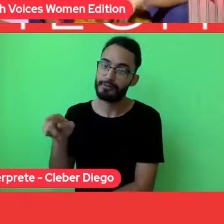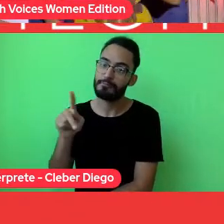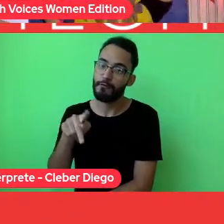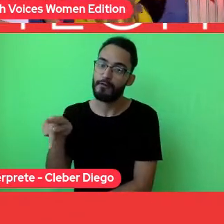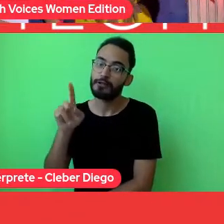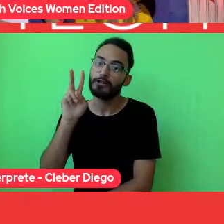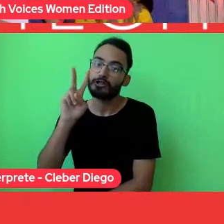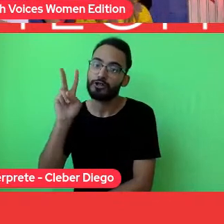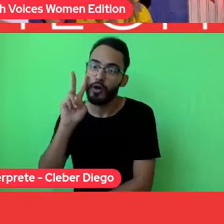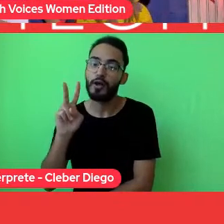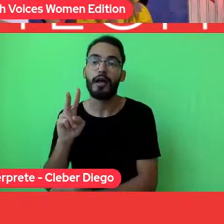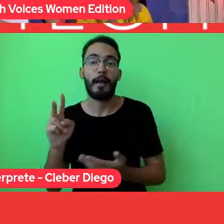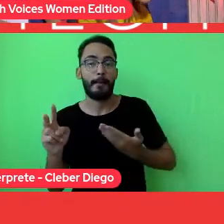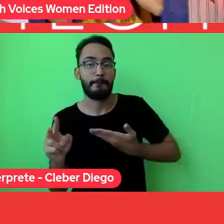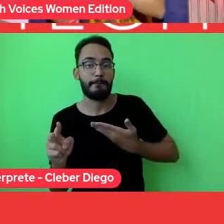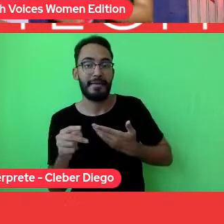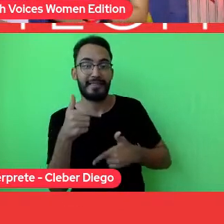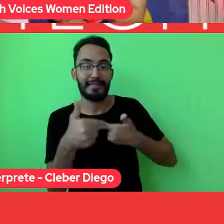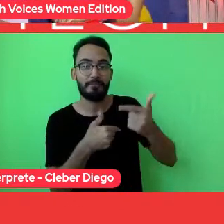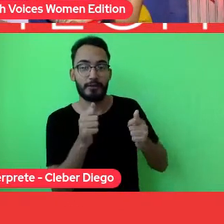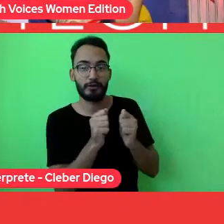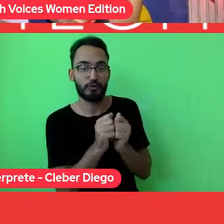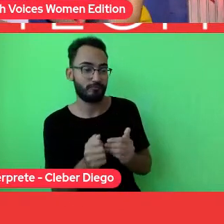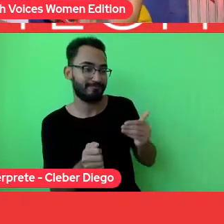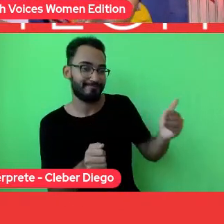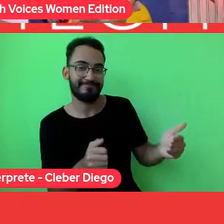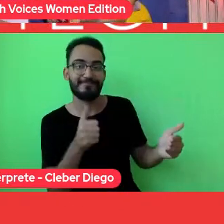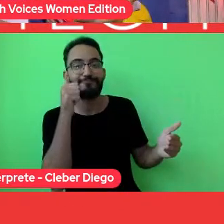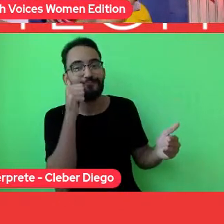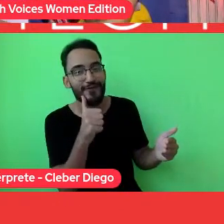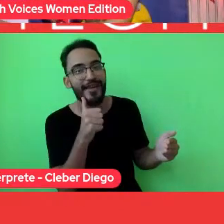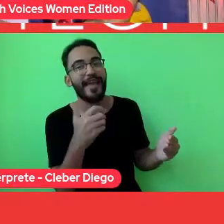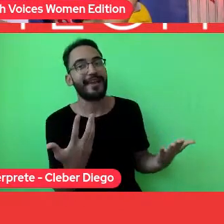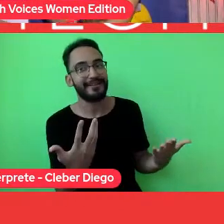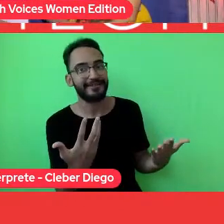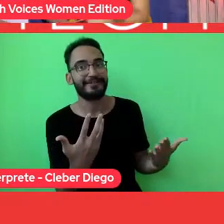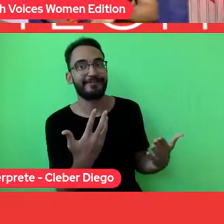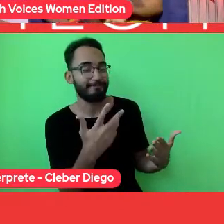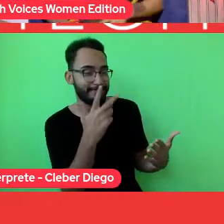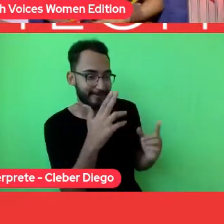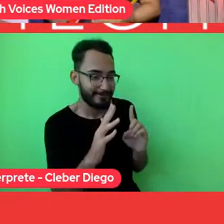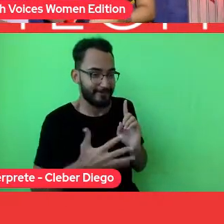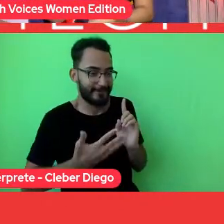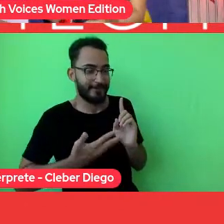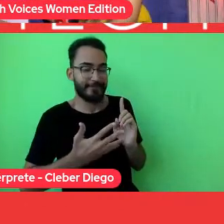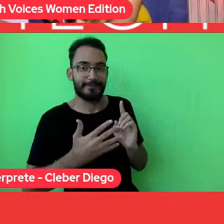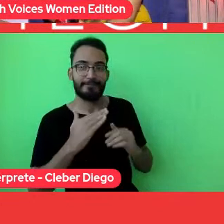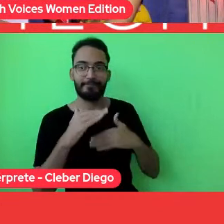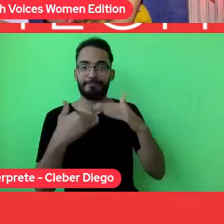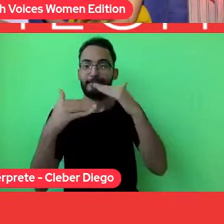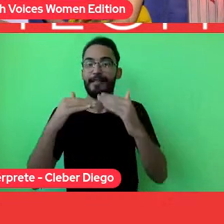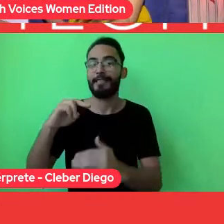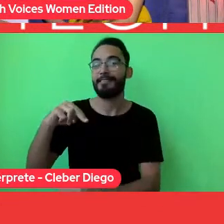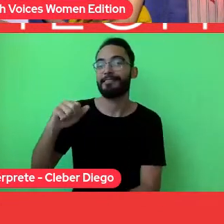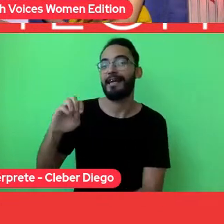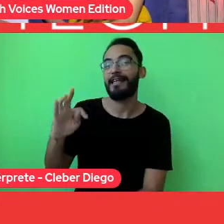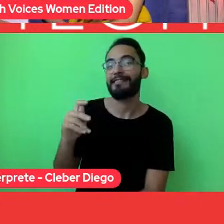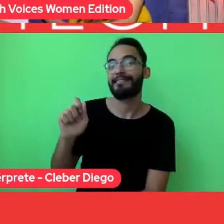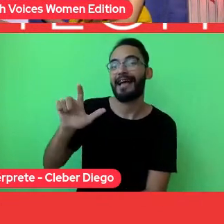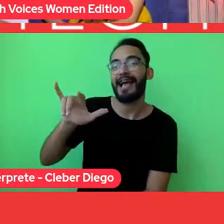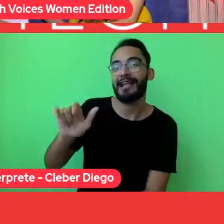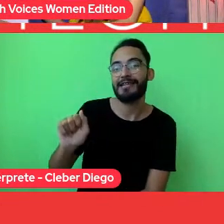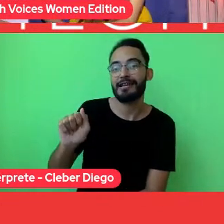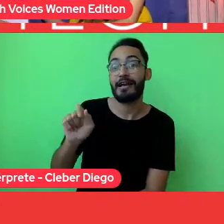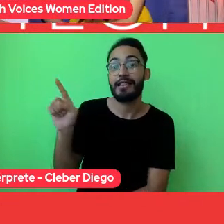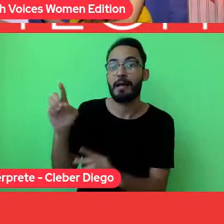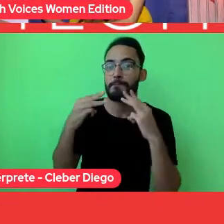uma colega de trabalho, de novo, aí as mulheres, né, nos alavancando, né? a Natália, do nosso marketing, um dia chegou para mim e falou: escuta,